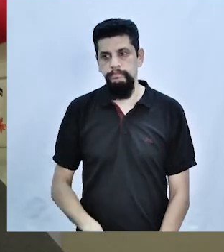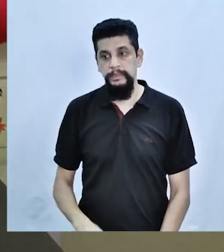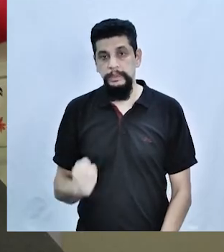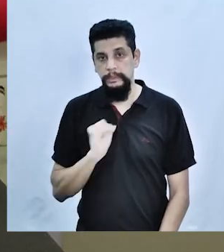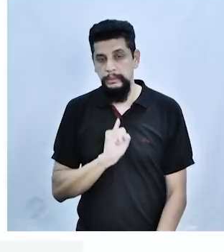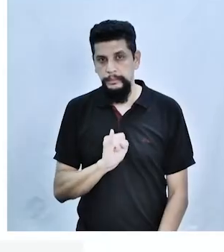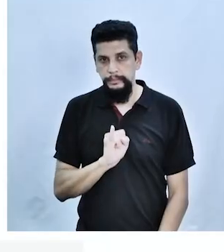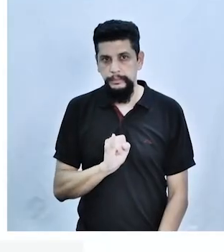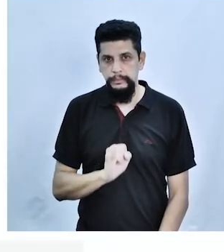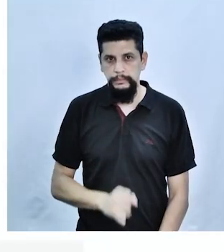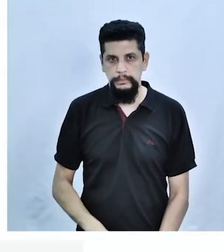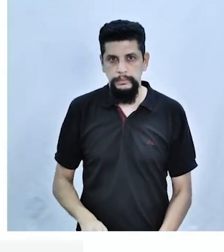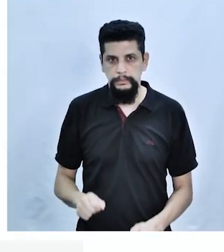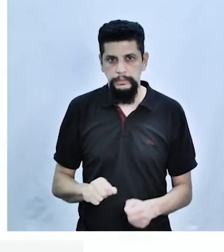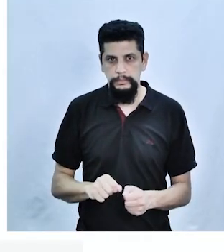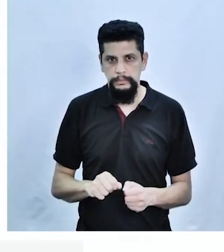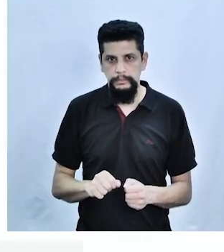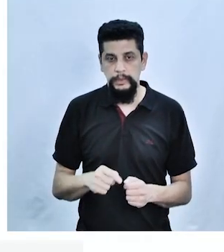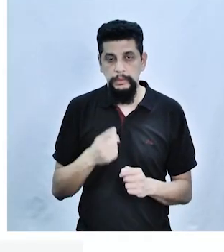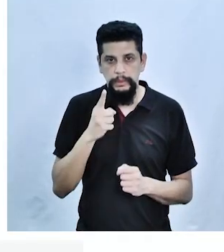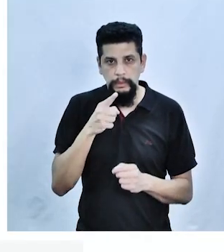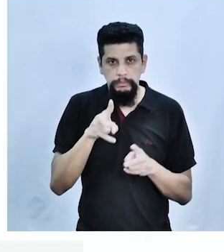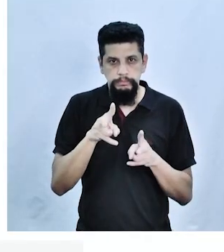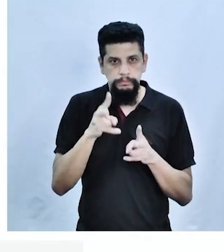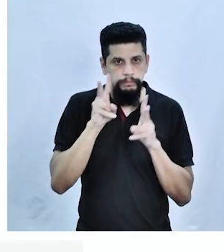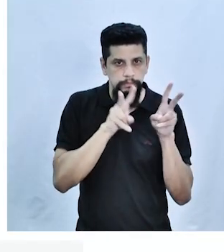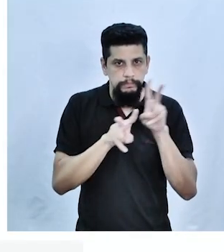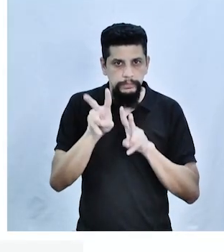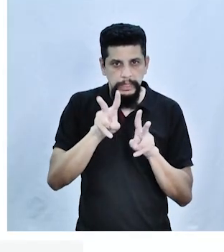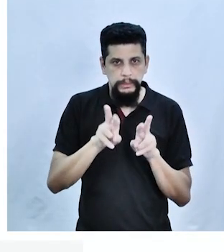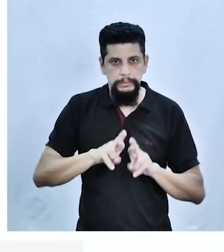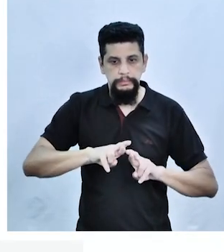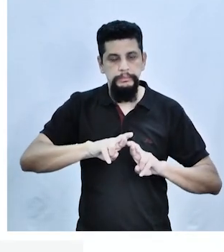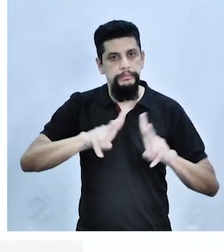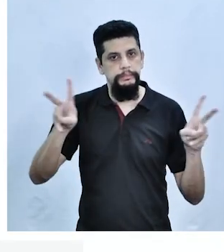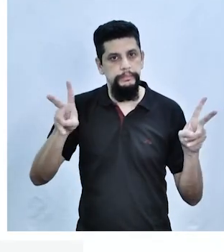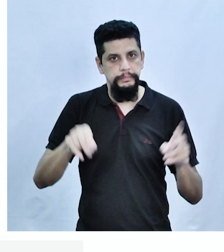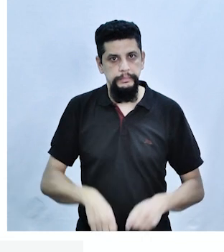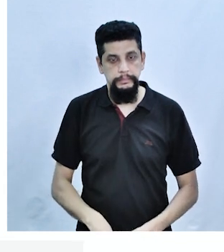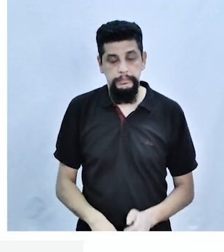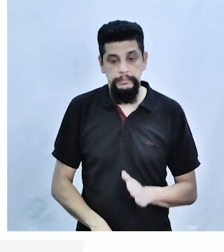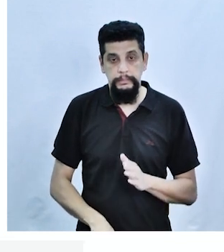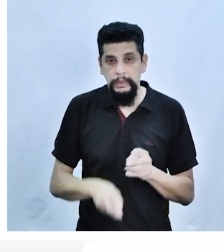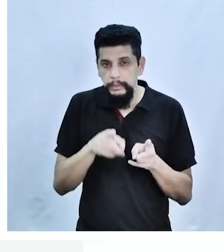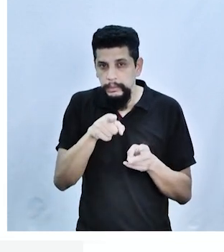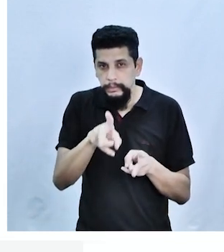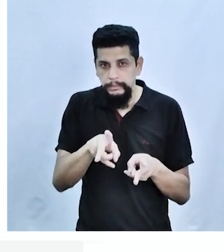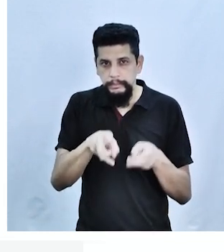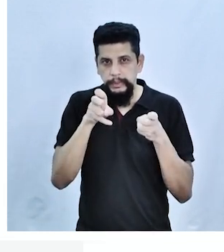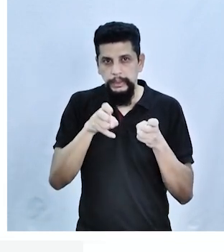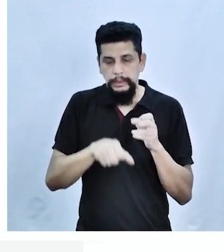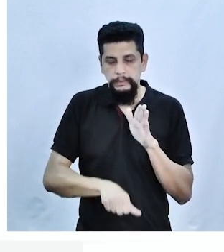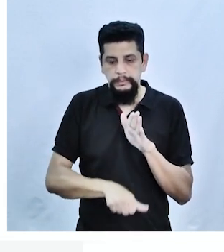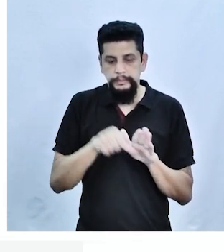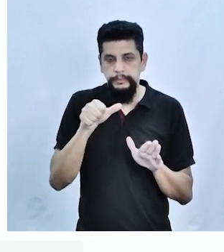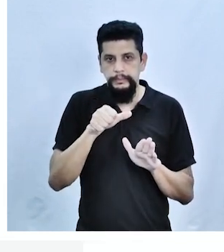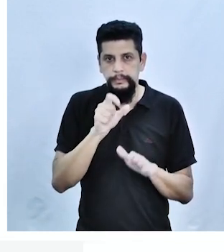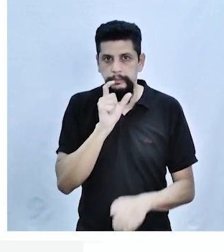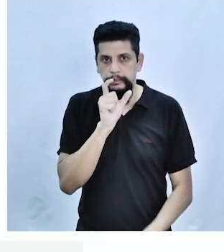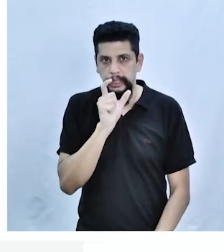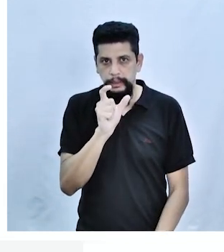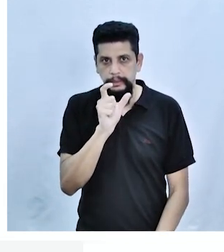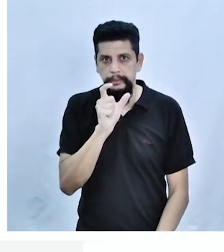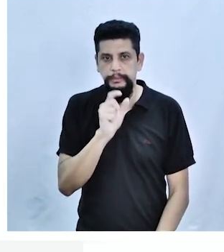areia. Né? Então, se eles pronunciarem lá, eles vão perceber a diferença. É isso aí. Vocês perceberam que na primeira palavra, o R